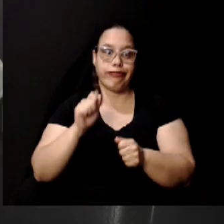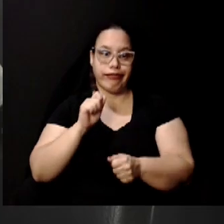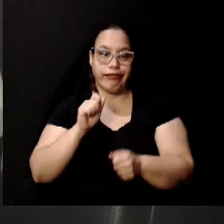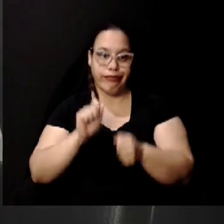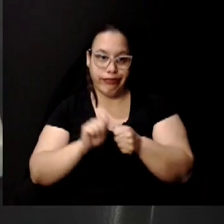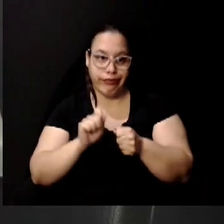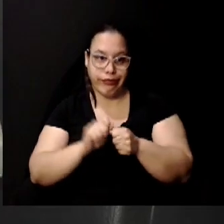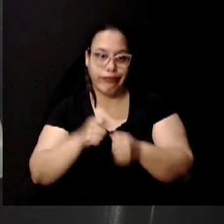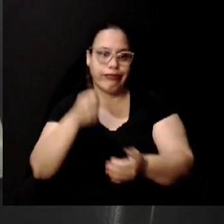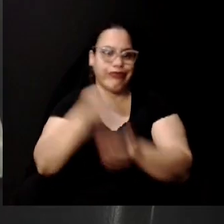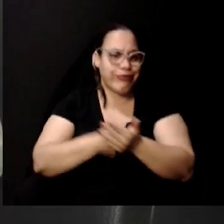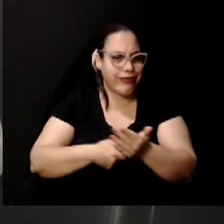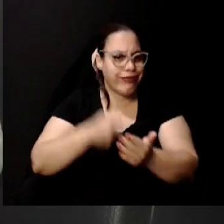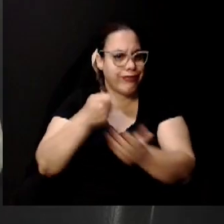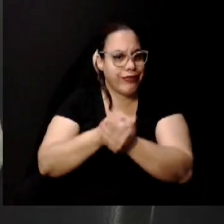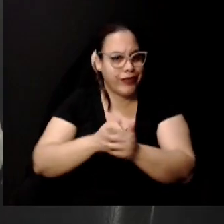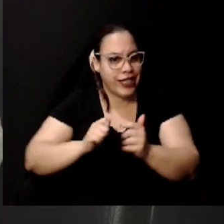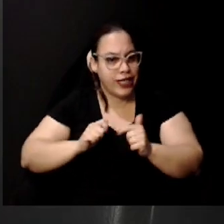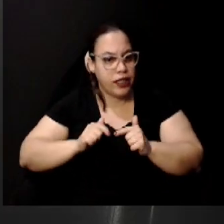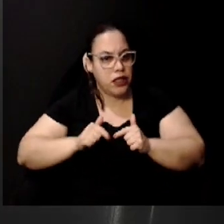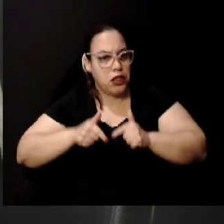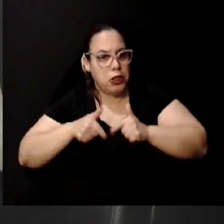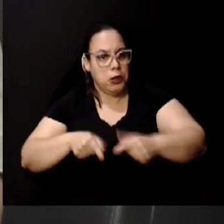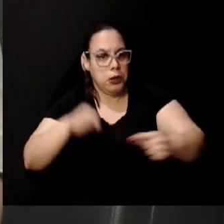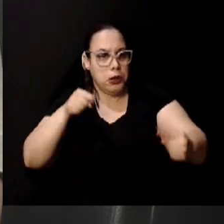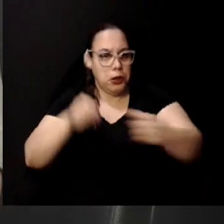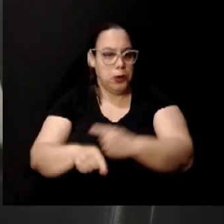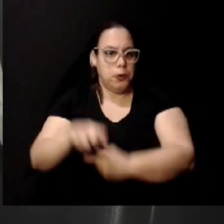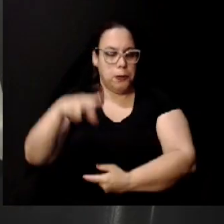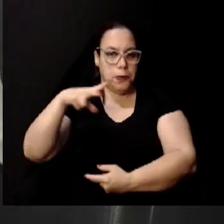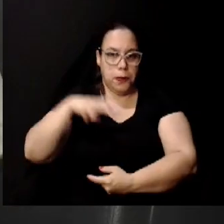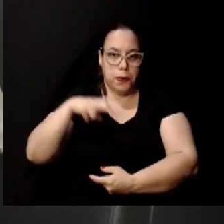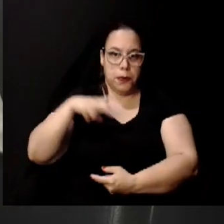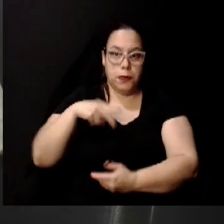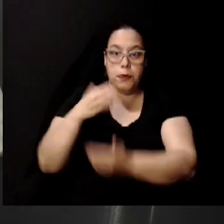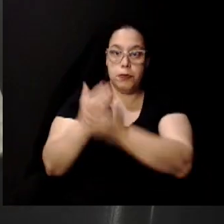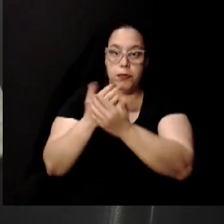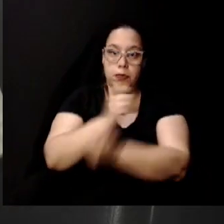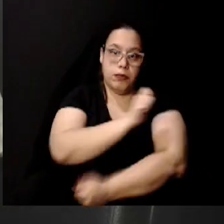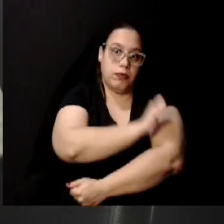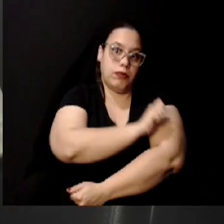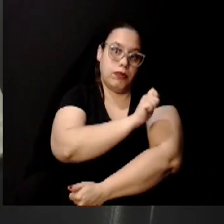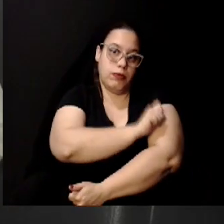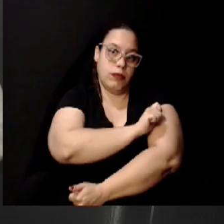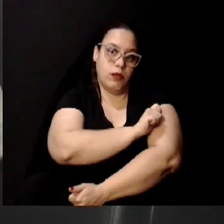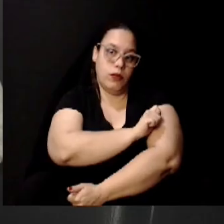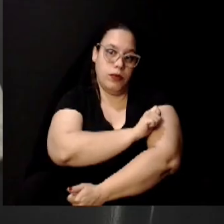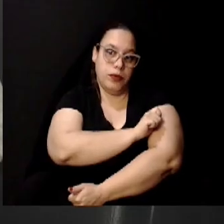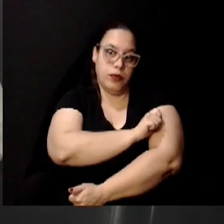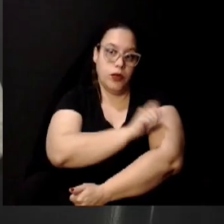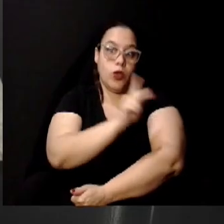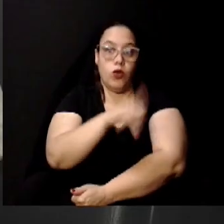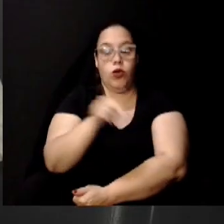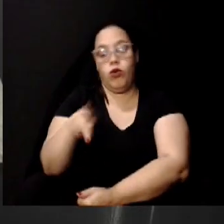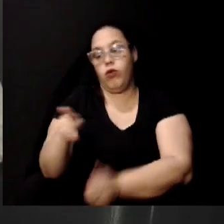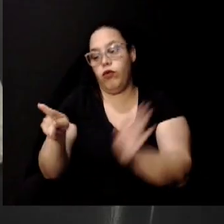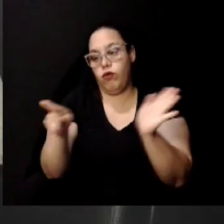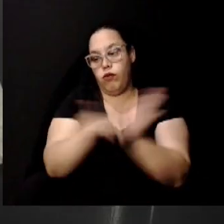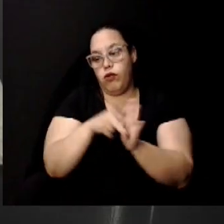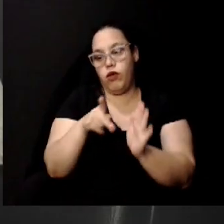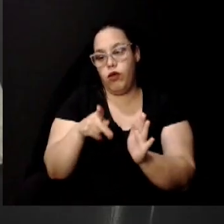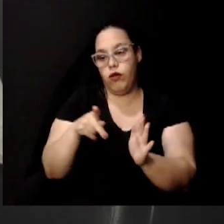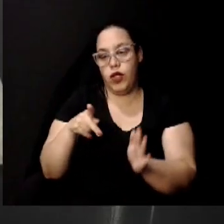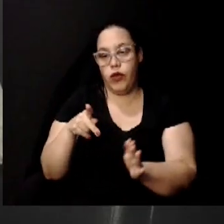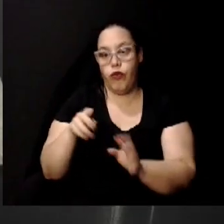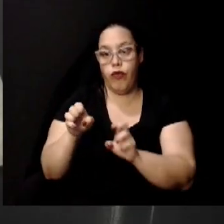resistência contra as privatizações das escolas tem sido estudantes e tem sido os professores, tem sido os educadores